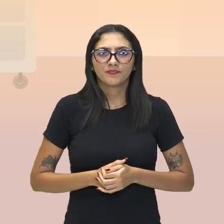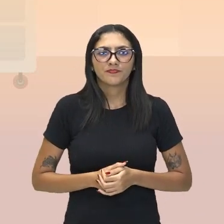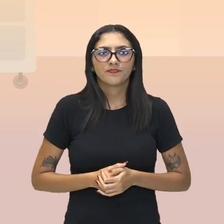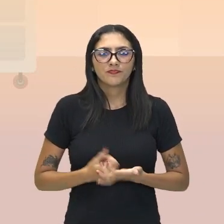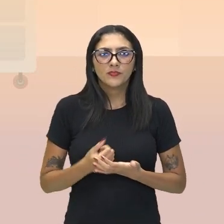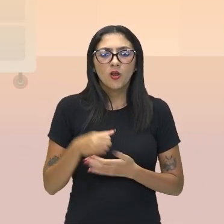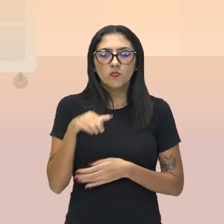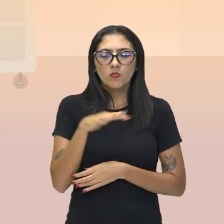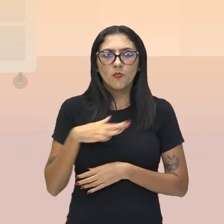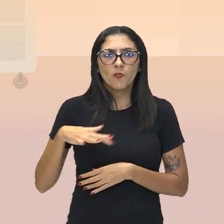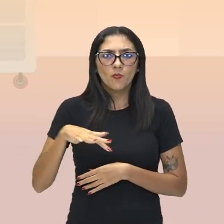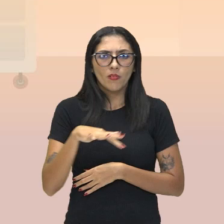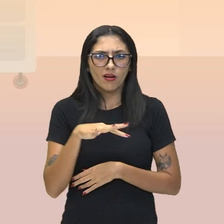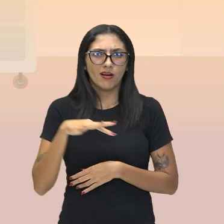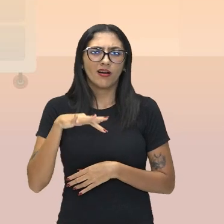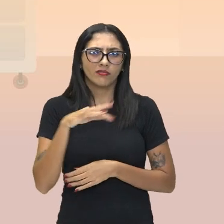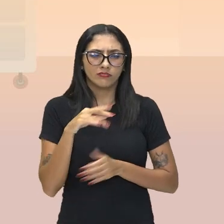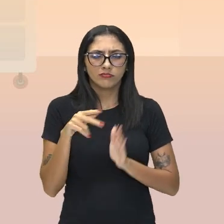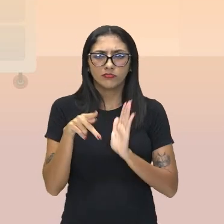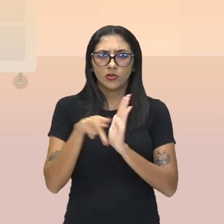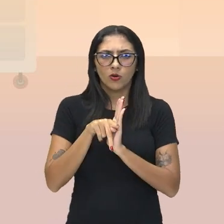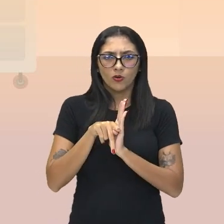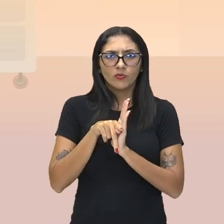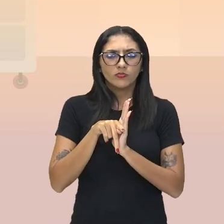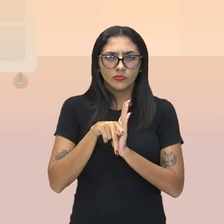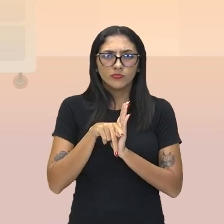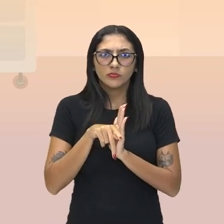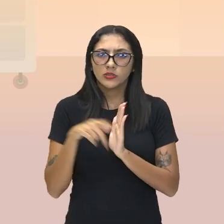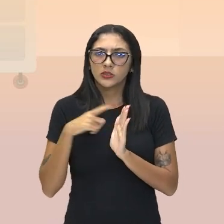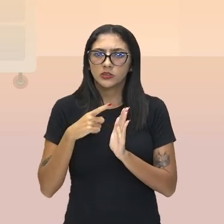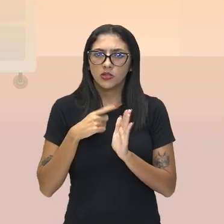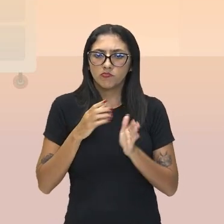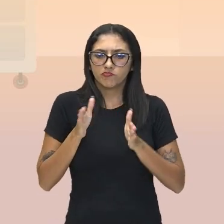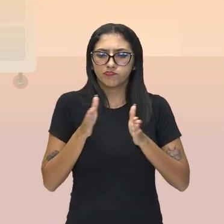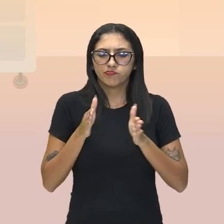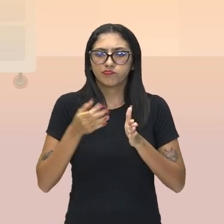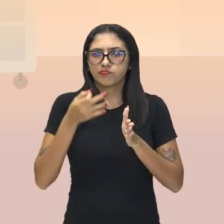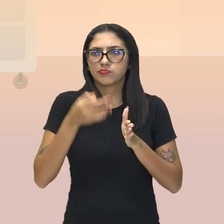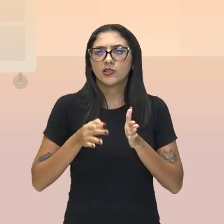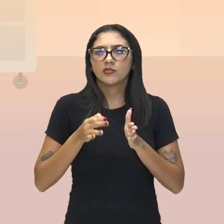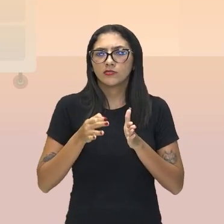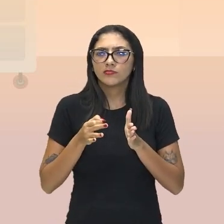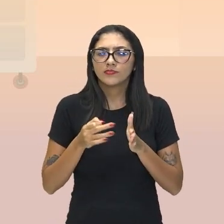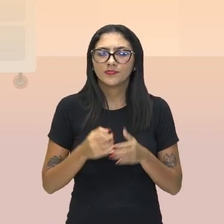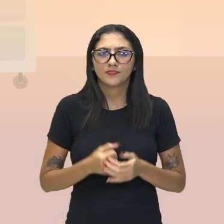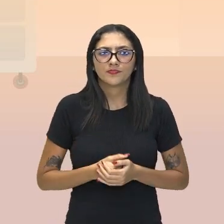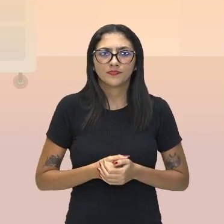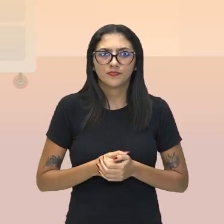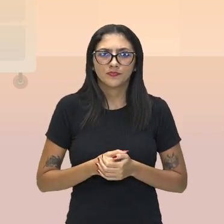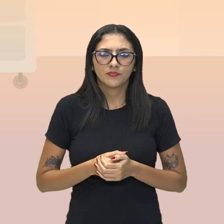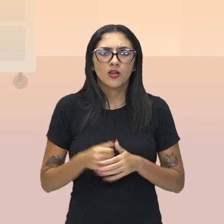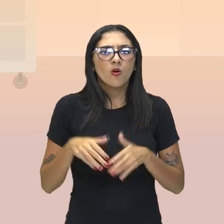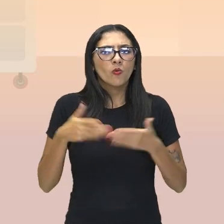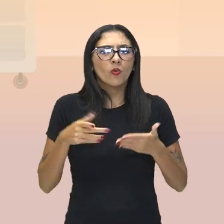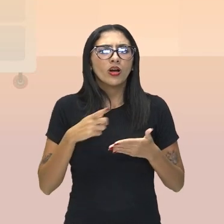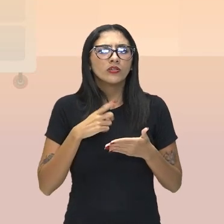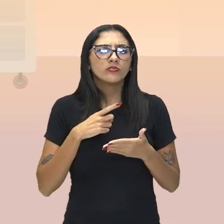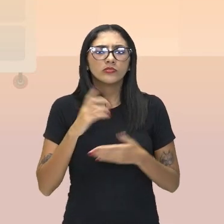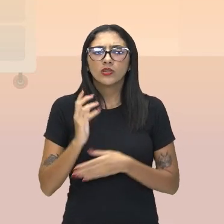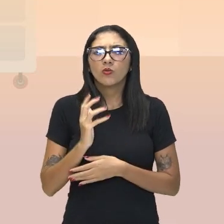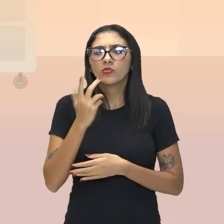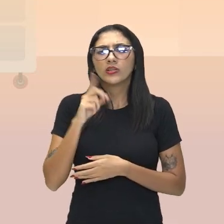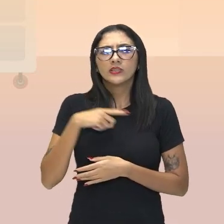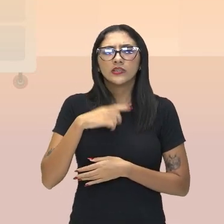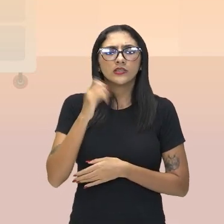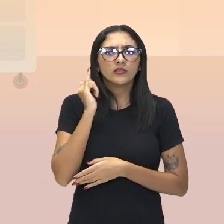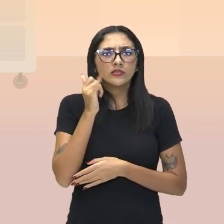cenário que é limitado, um espaço restrito. Vejam só quando que aparece o que aparece nessa narrativa,